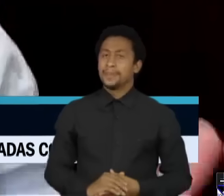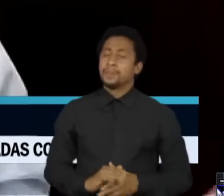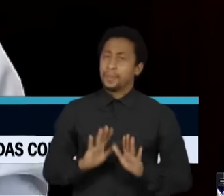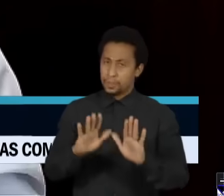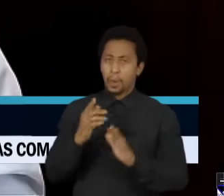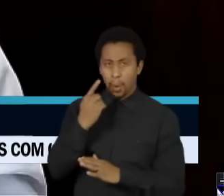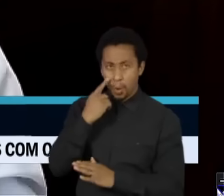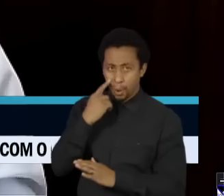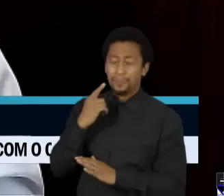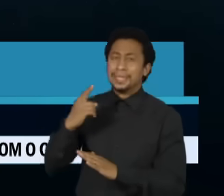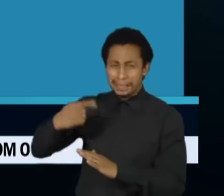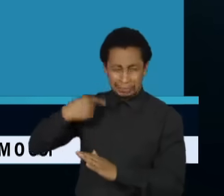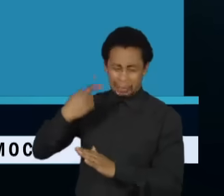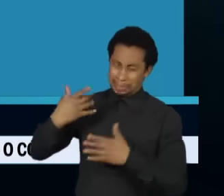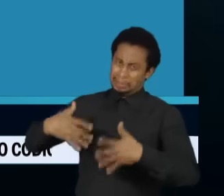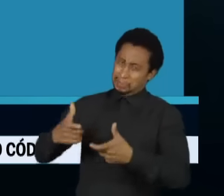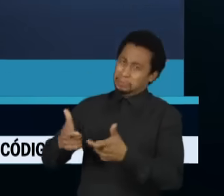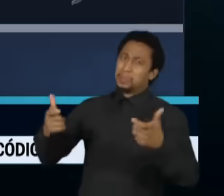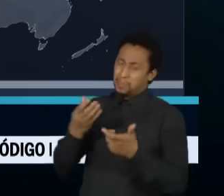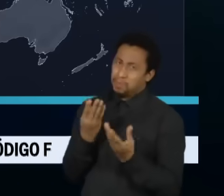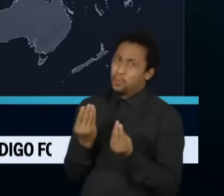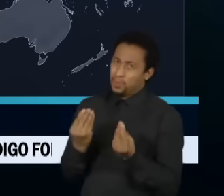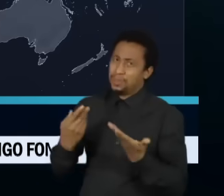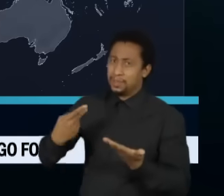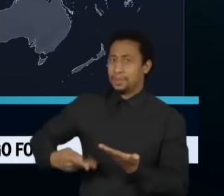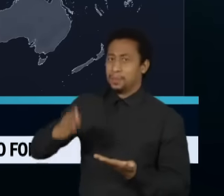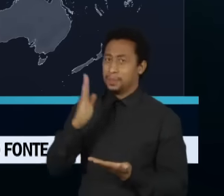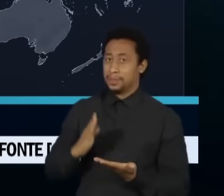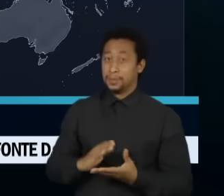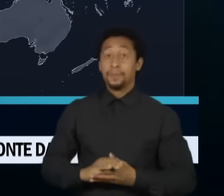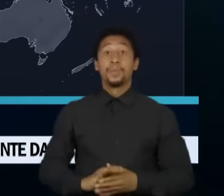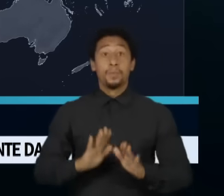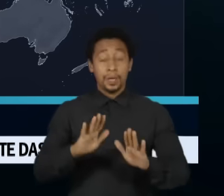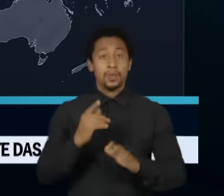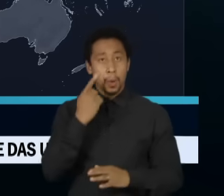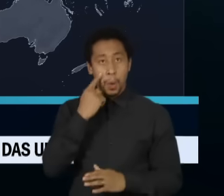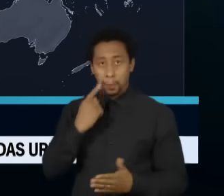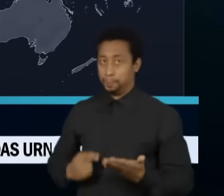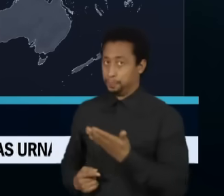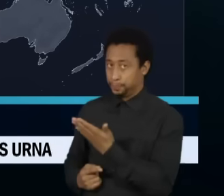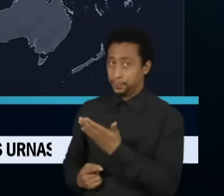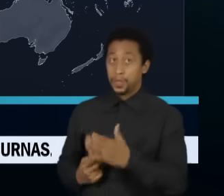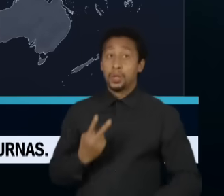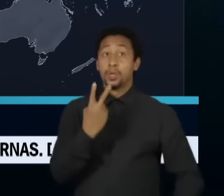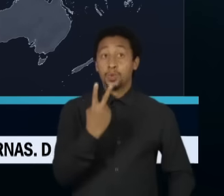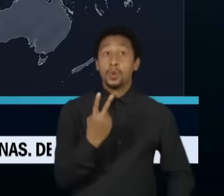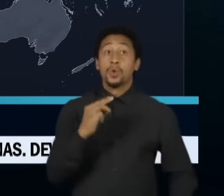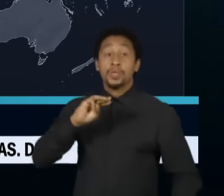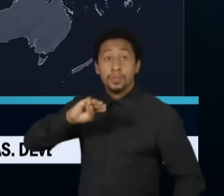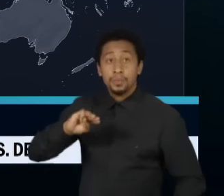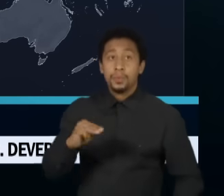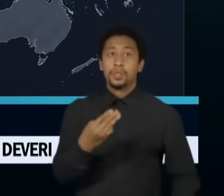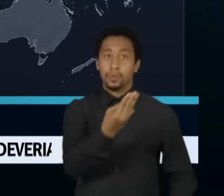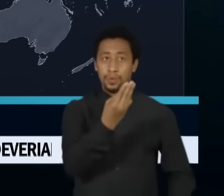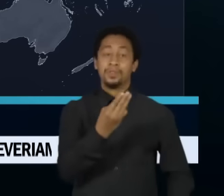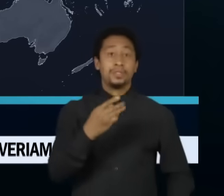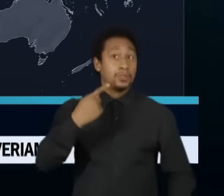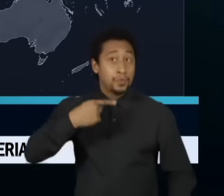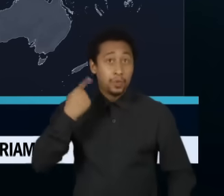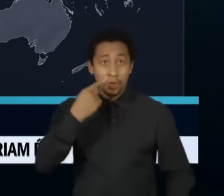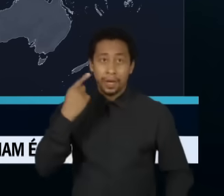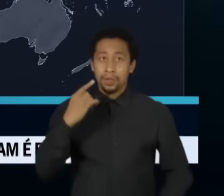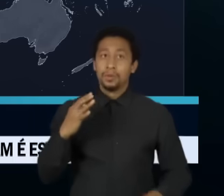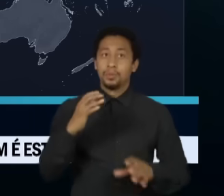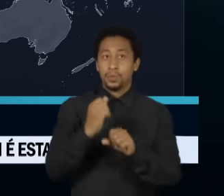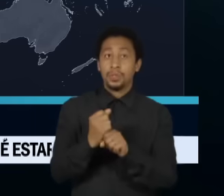temos excesso de advogados. Em números absolutos, a Índia tem mais, 2 milhões e uma população de 1.400 milhões de